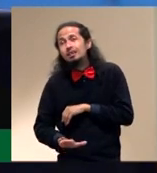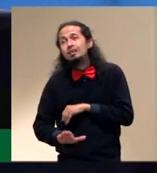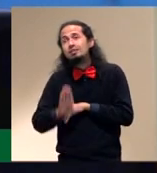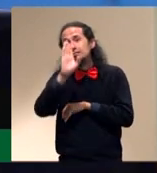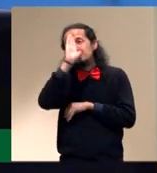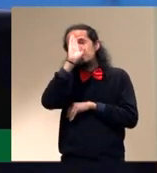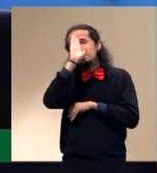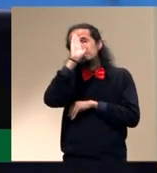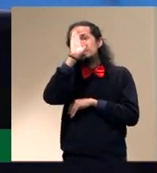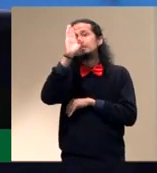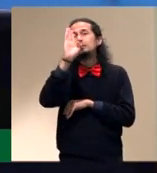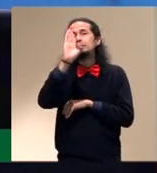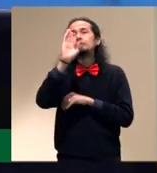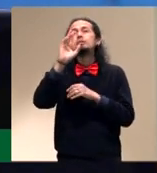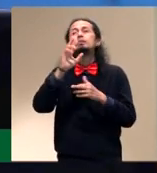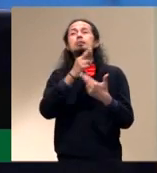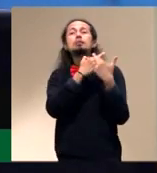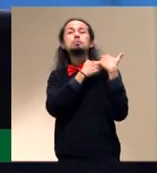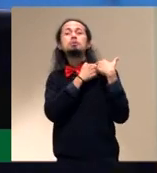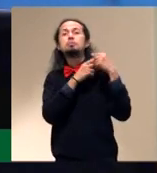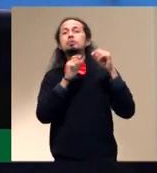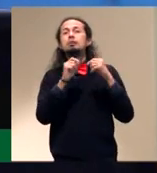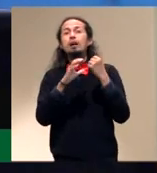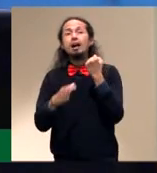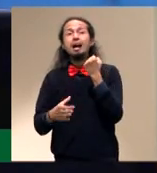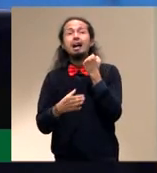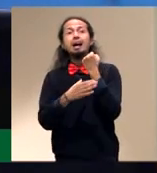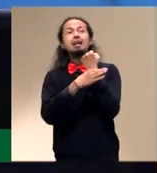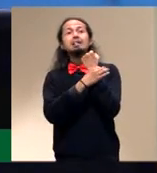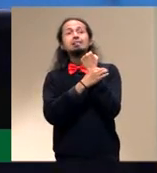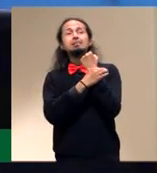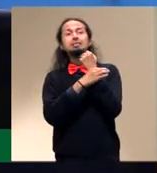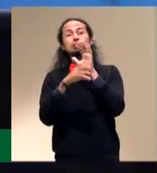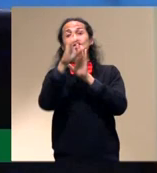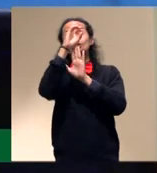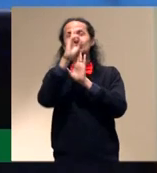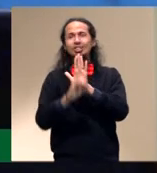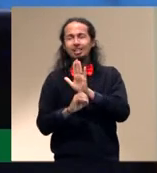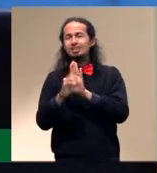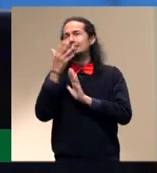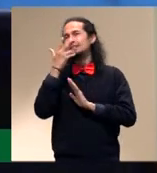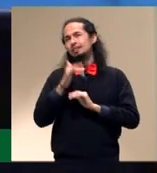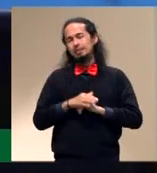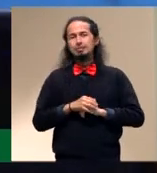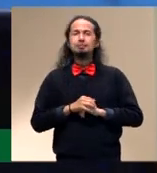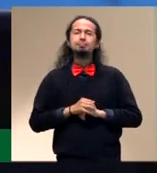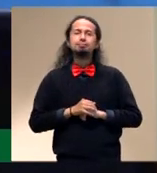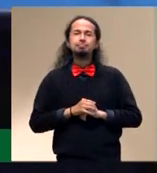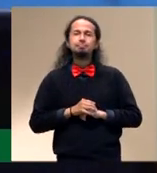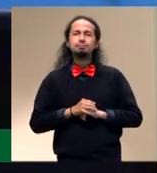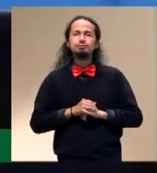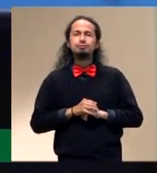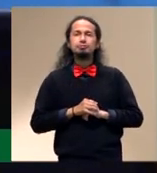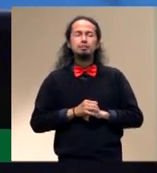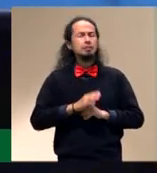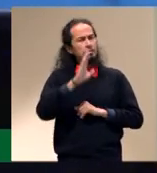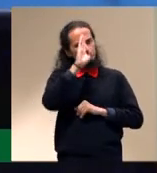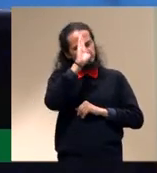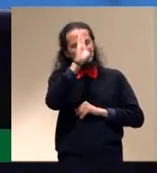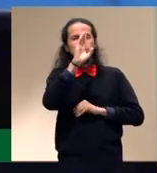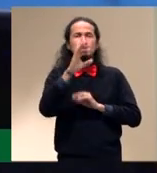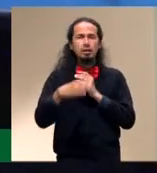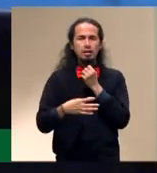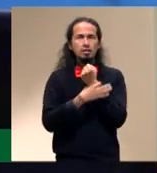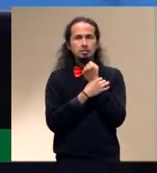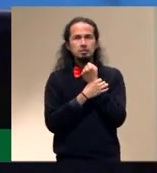lugar, comprometido com a garantia fundamental dos direitos das crianças. É uma garantia fundamental. Até inverti